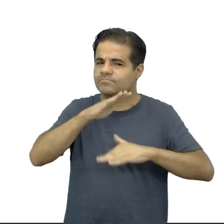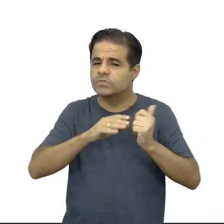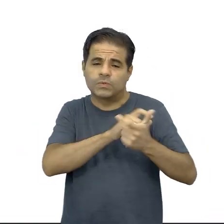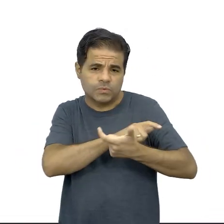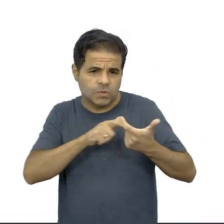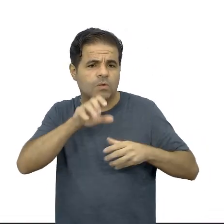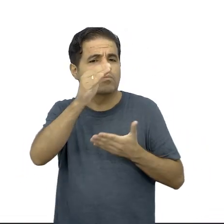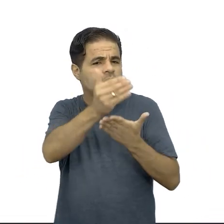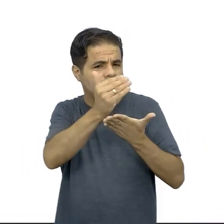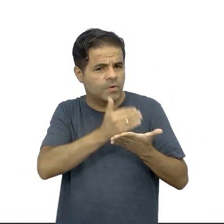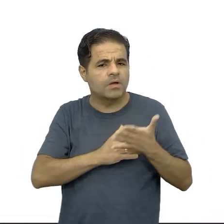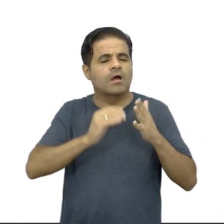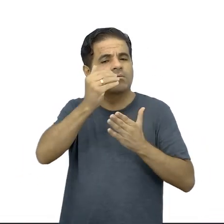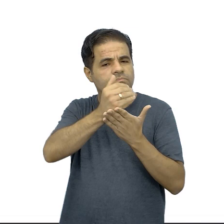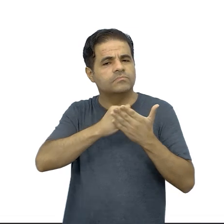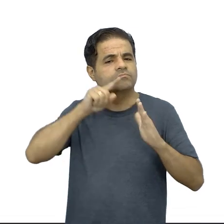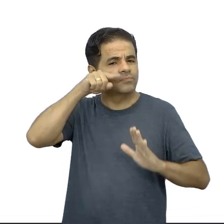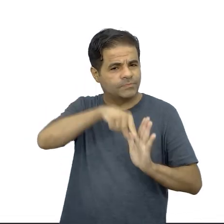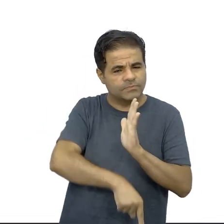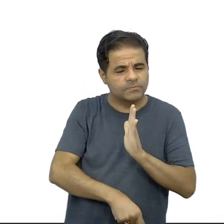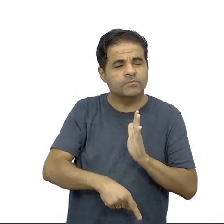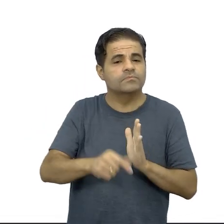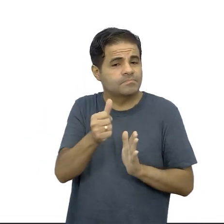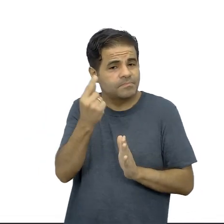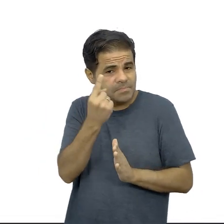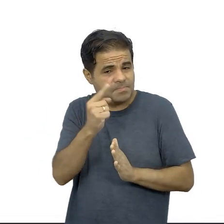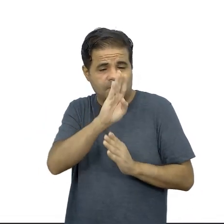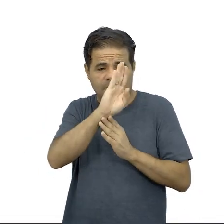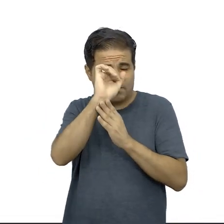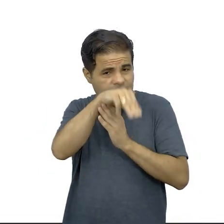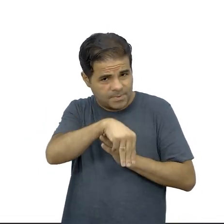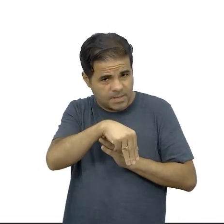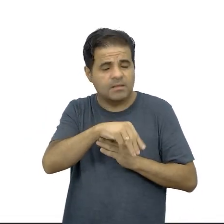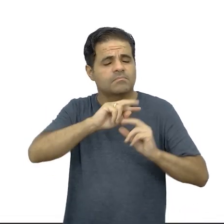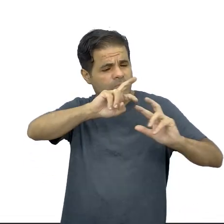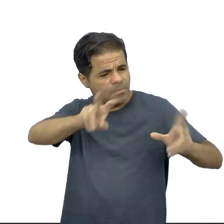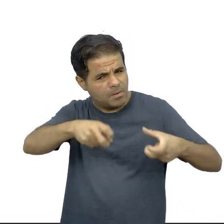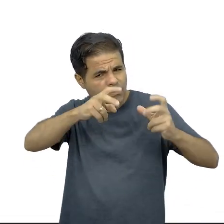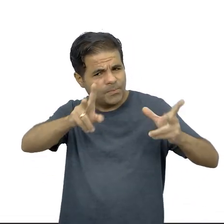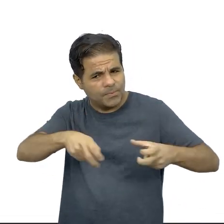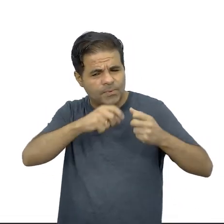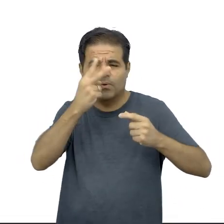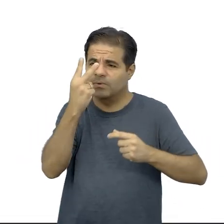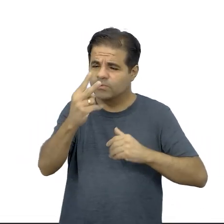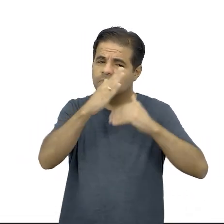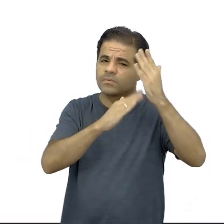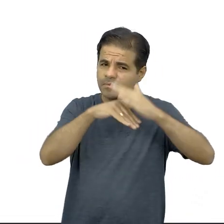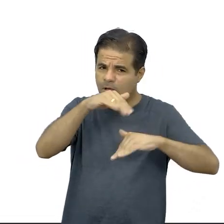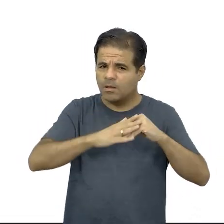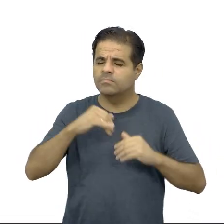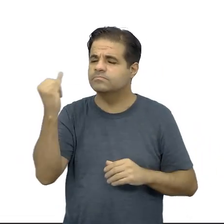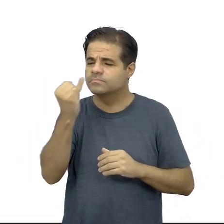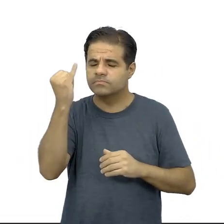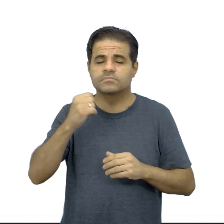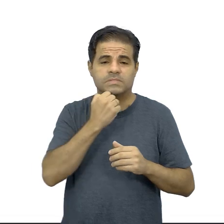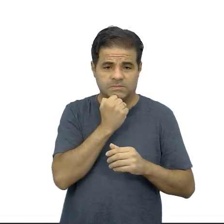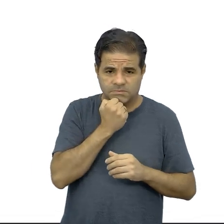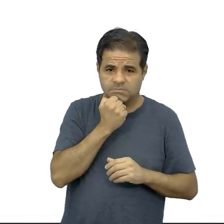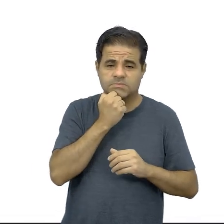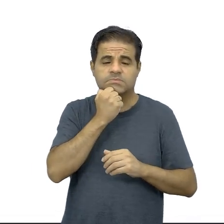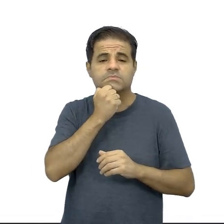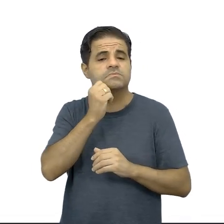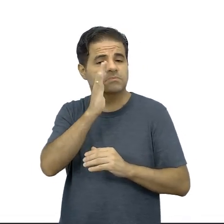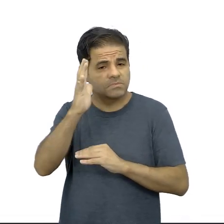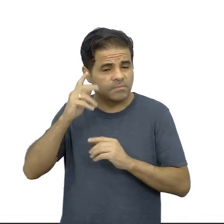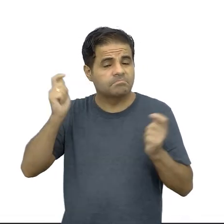do Programa de Recuperação e Aprofundamento para o primeiro bimestre. Também exploramos duas habilidades essenciais de ciências da natureza com